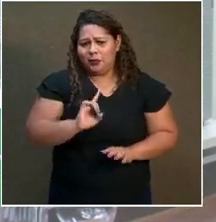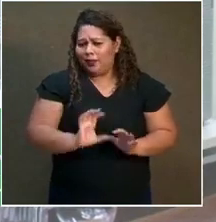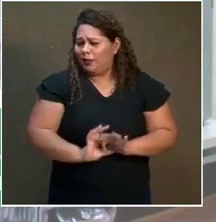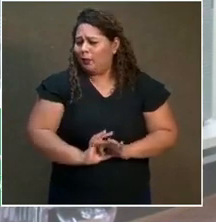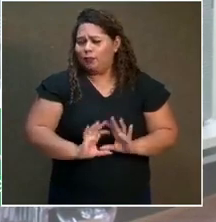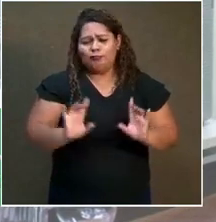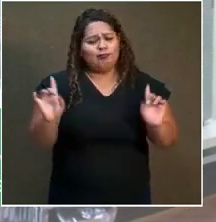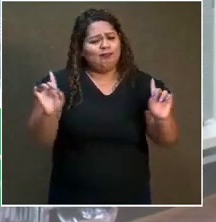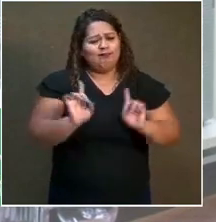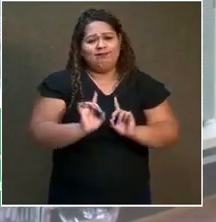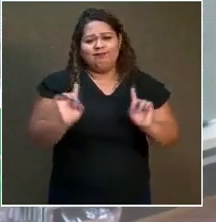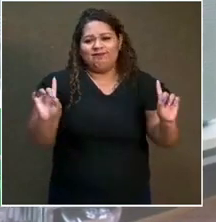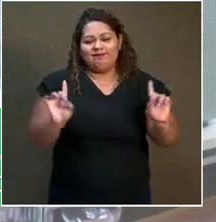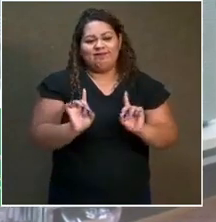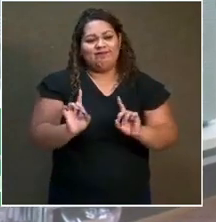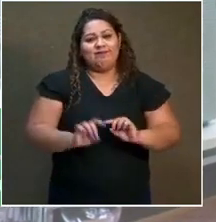absolvição.